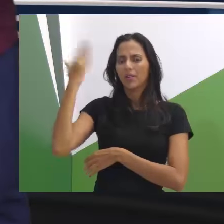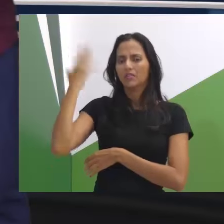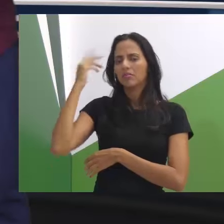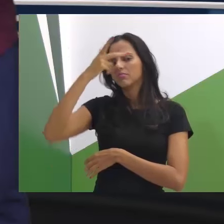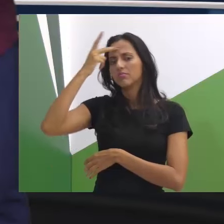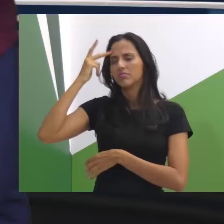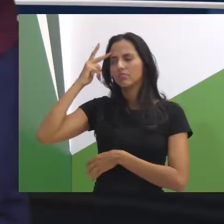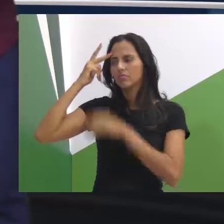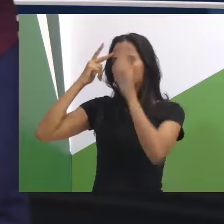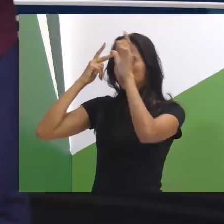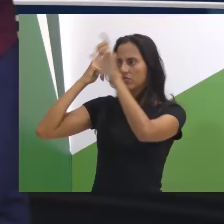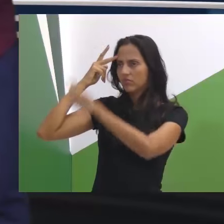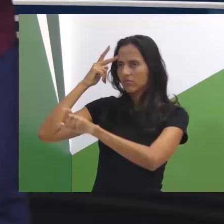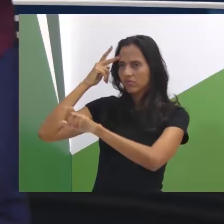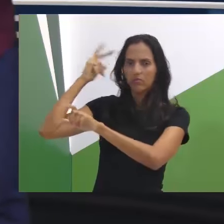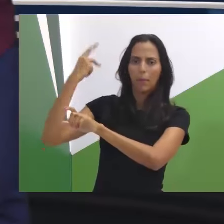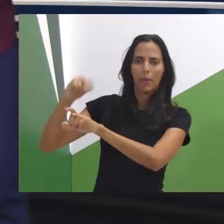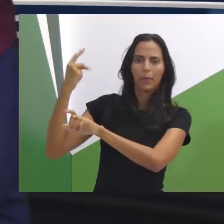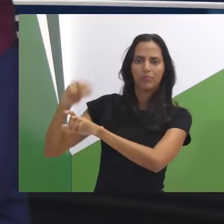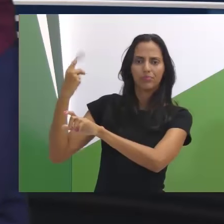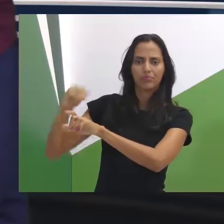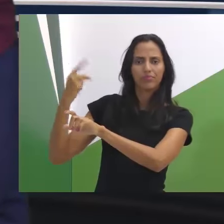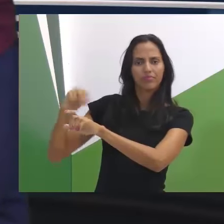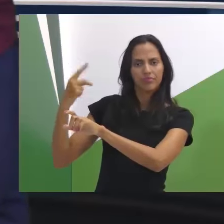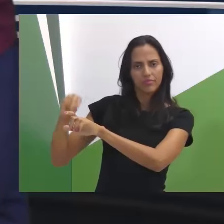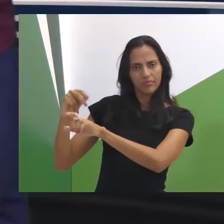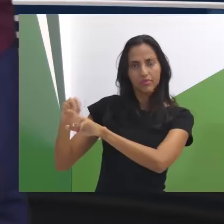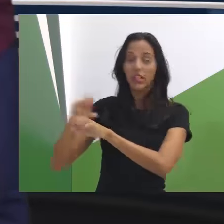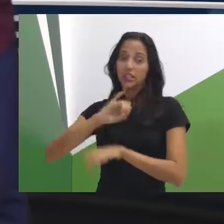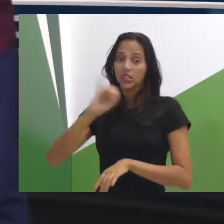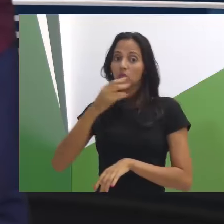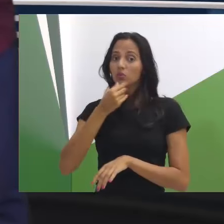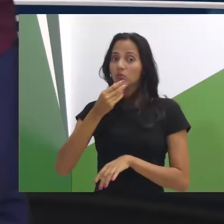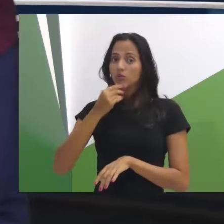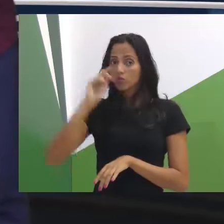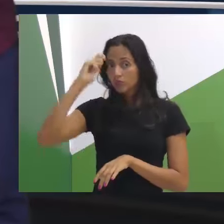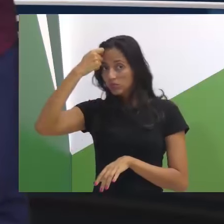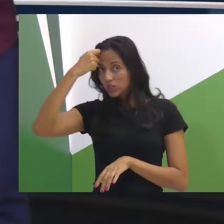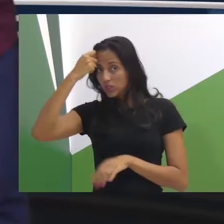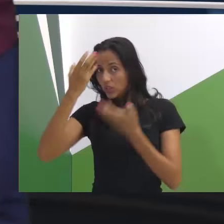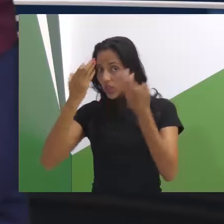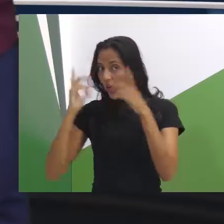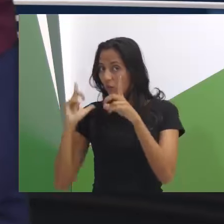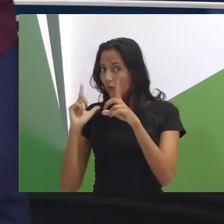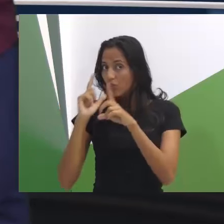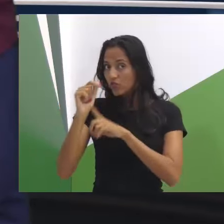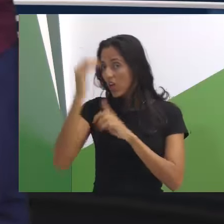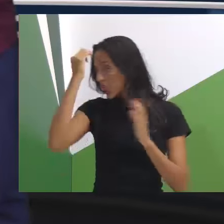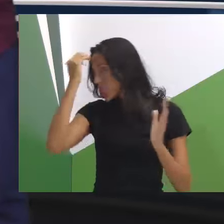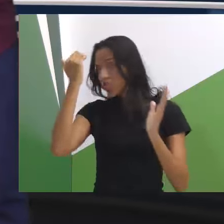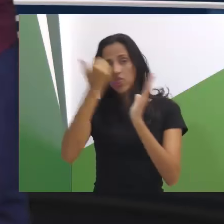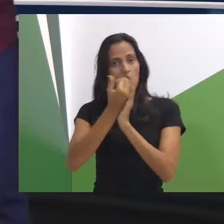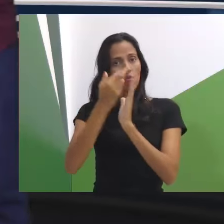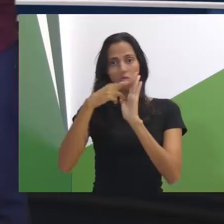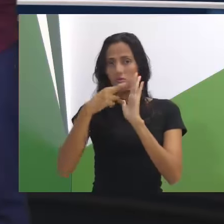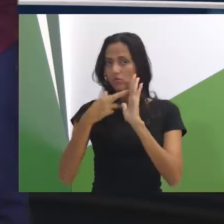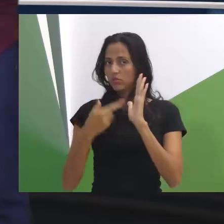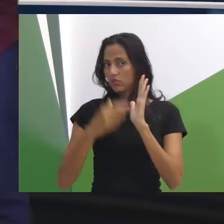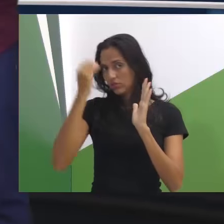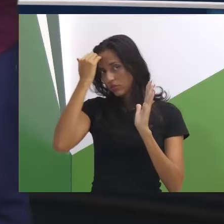justamente para mostrar essa dominação, o escravo que tentava fugir das regras nas fazendas, ele era colocado